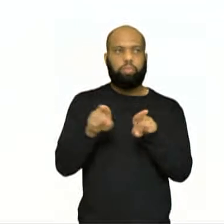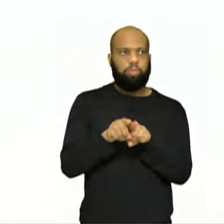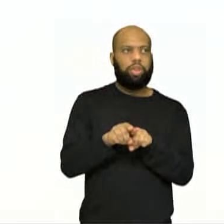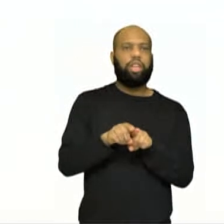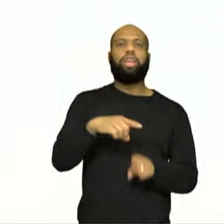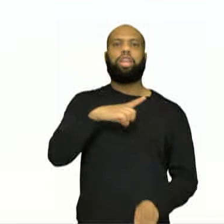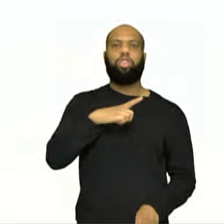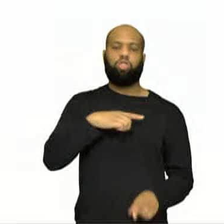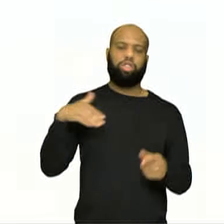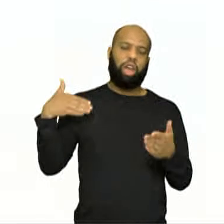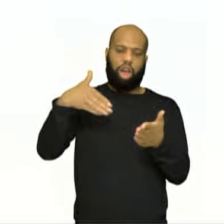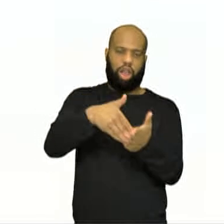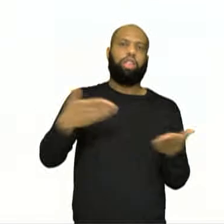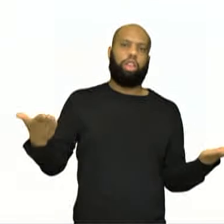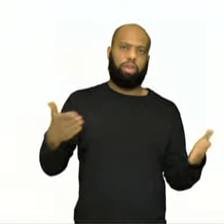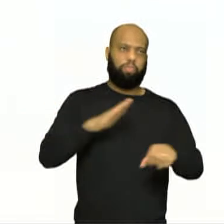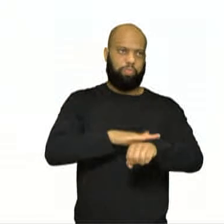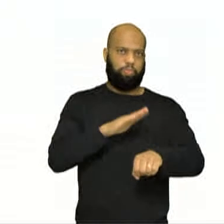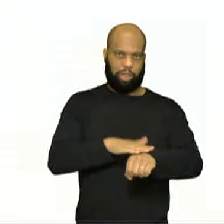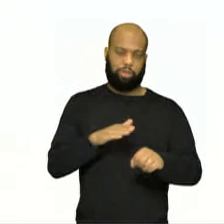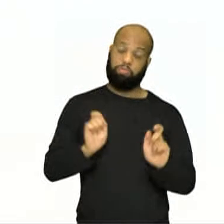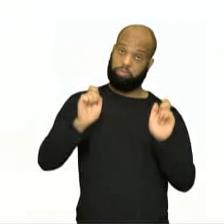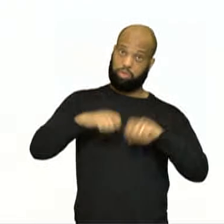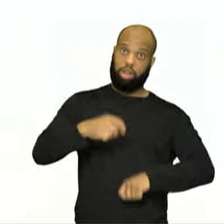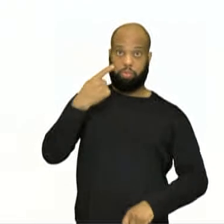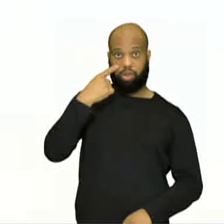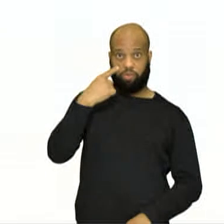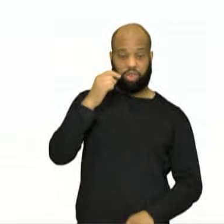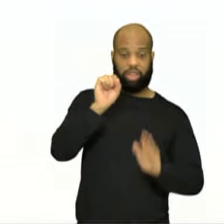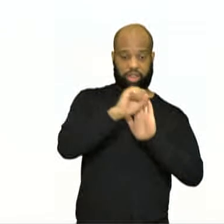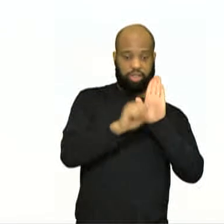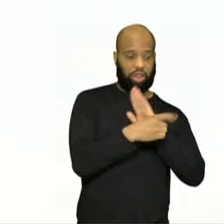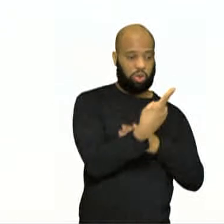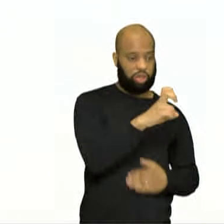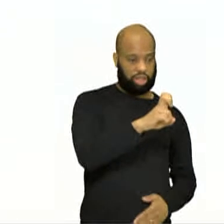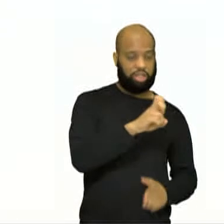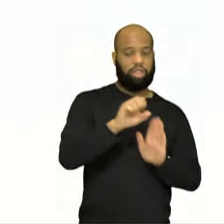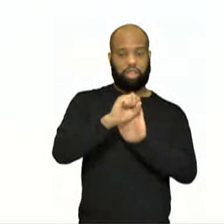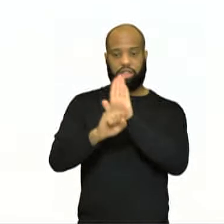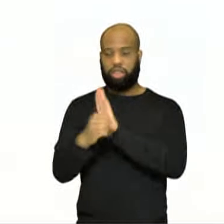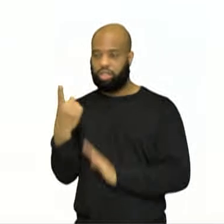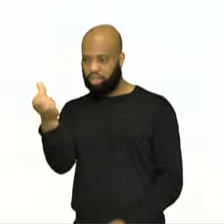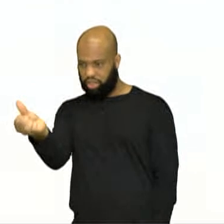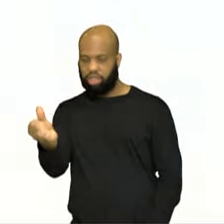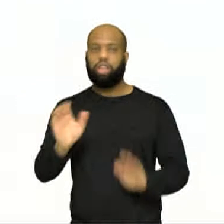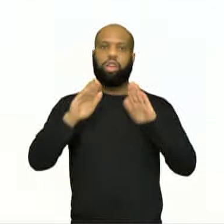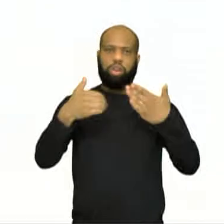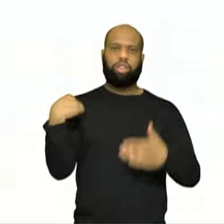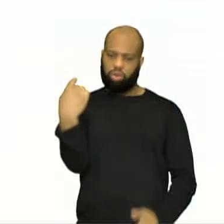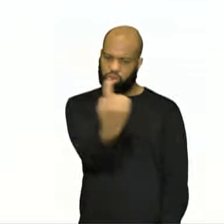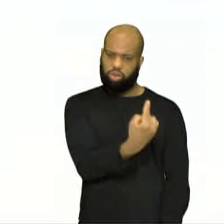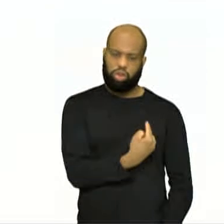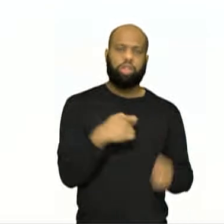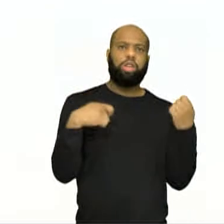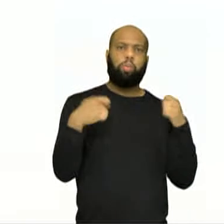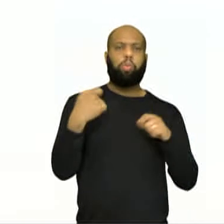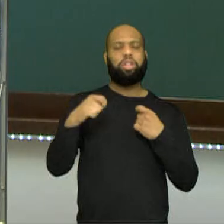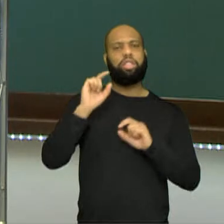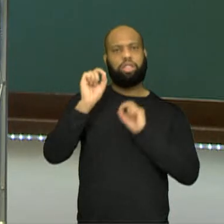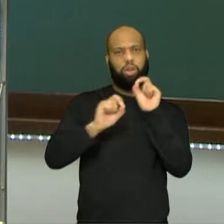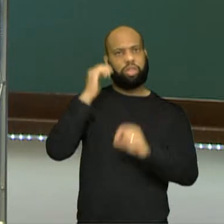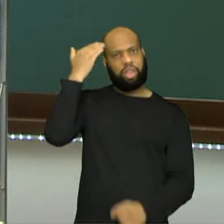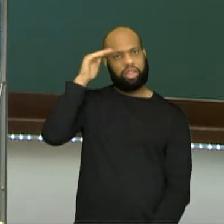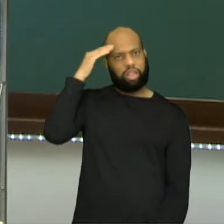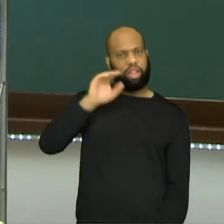tinha até o momento, né? Como vocês puderam ver, ali século XV, século XVI. Então, nós precisamos entender